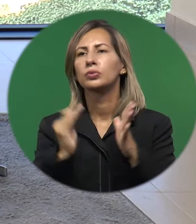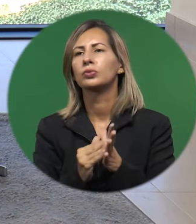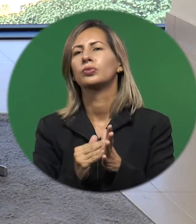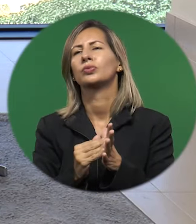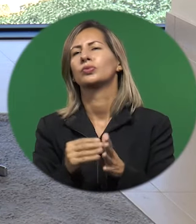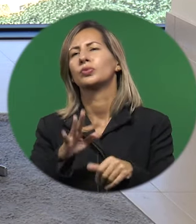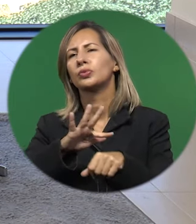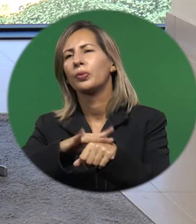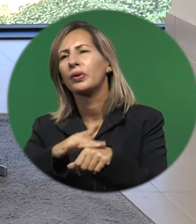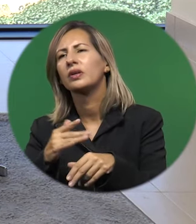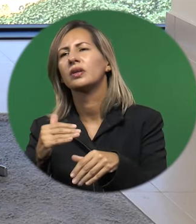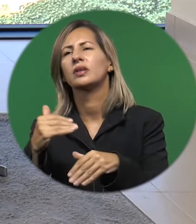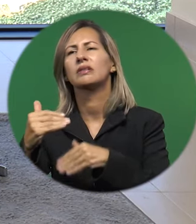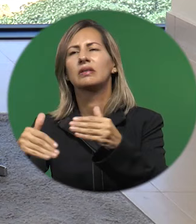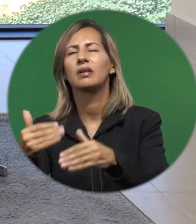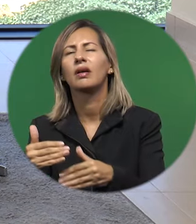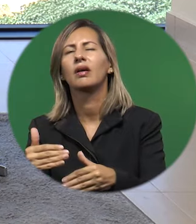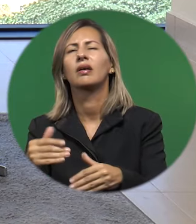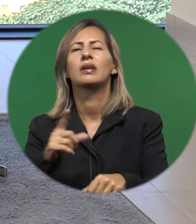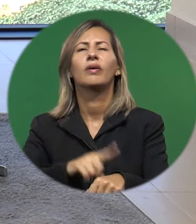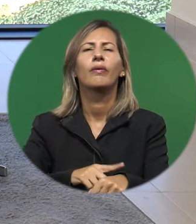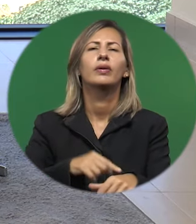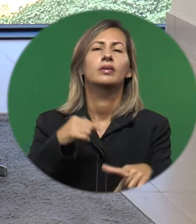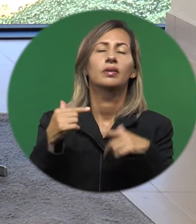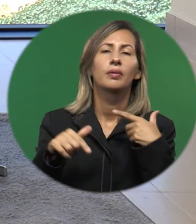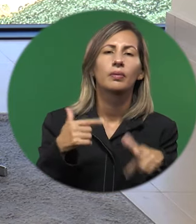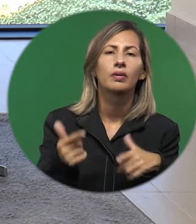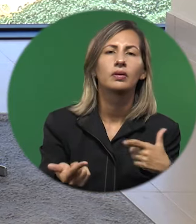todo, né, que vem adoecendo pelo ritmo de trabalho,